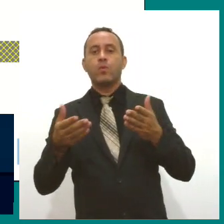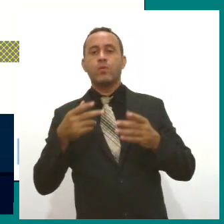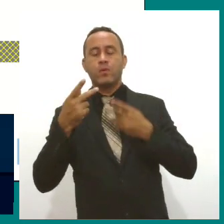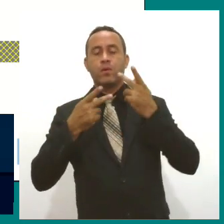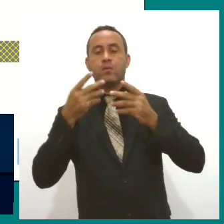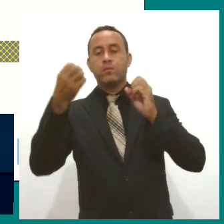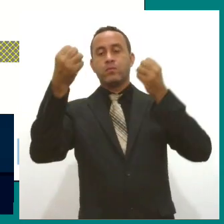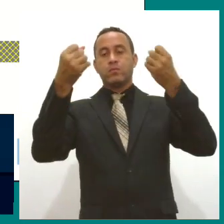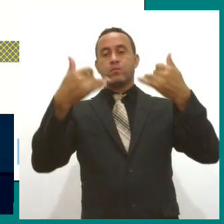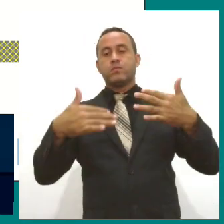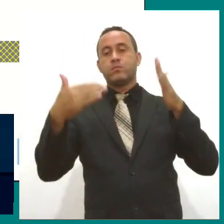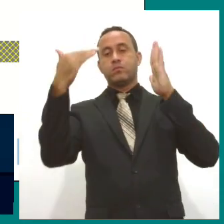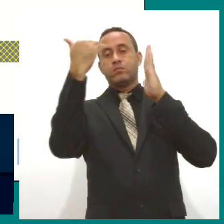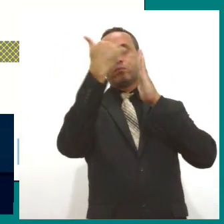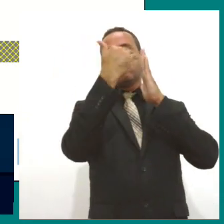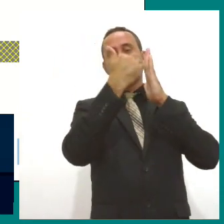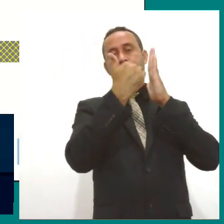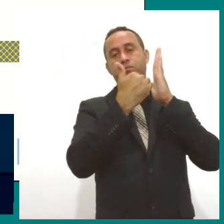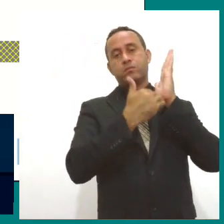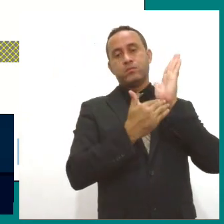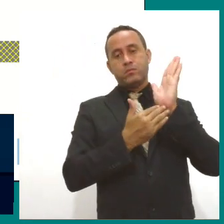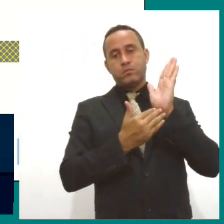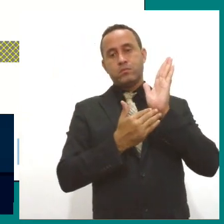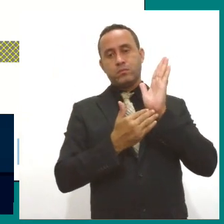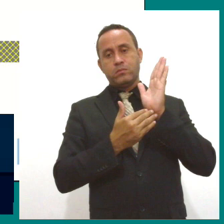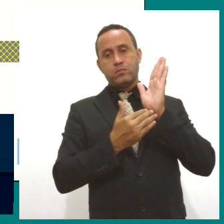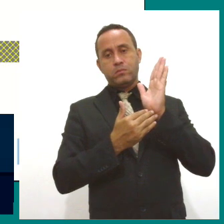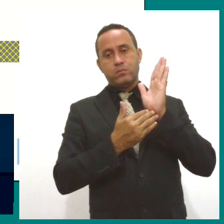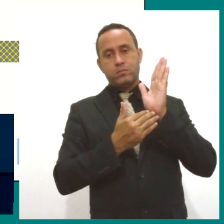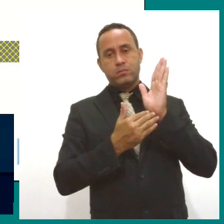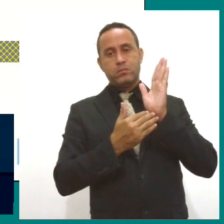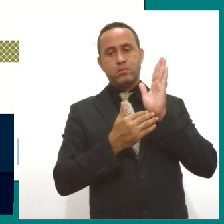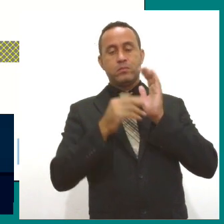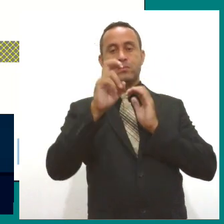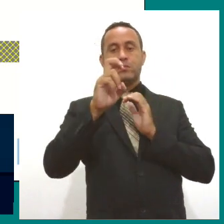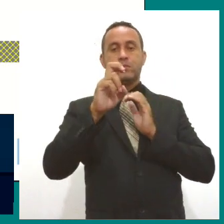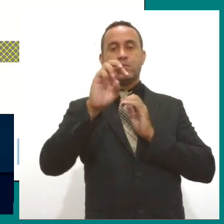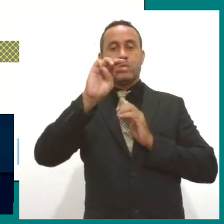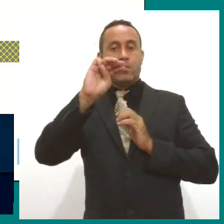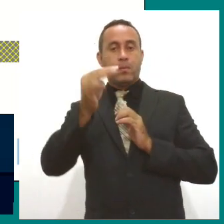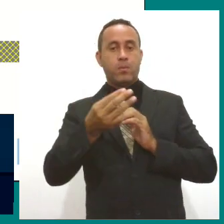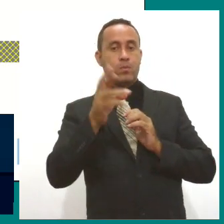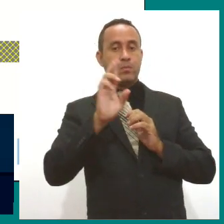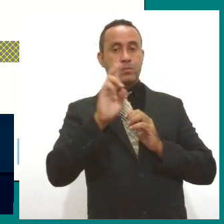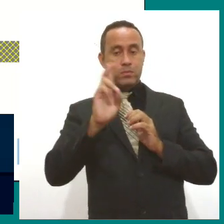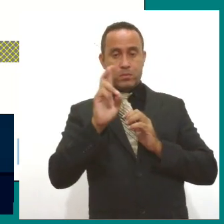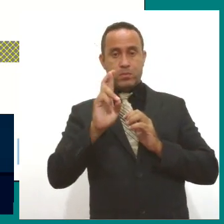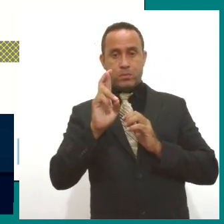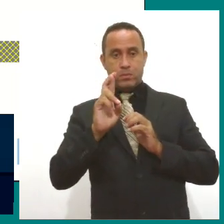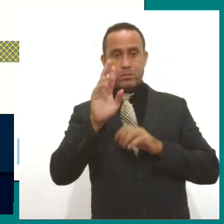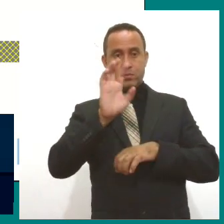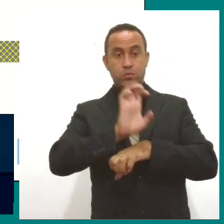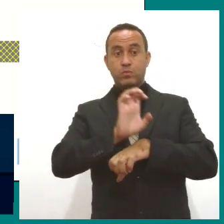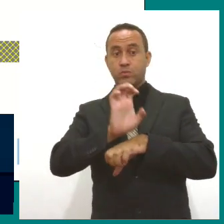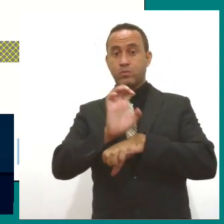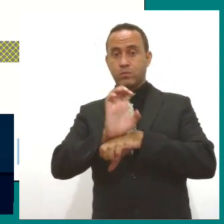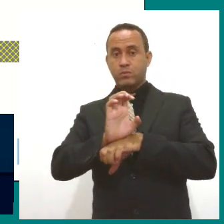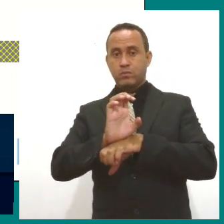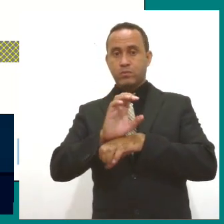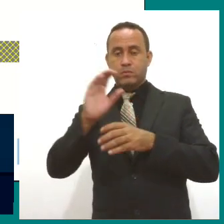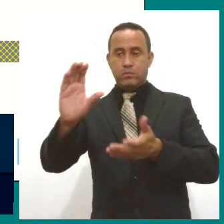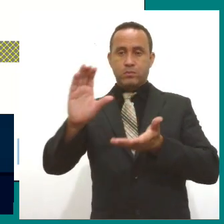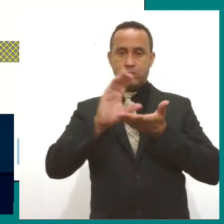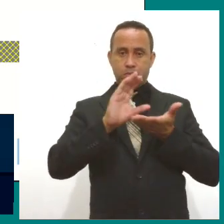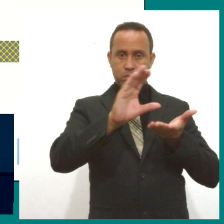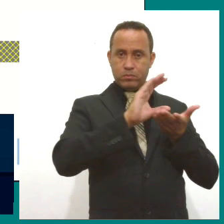senhores, que aporta algo em torno de 5 milhões de reais para o Estado em 5 anos.